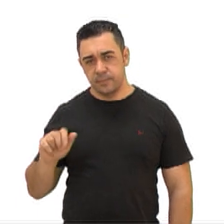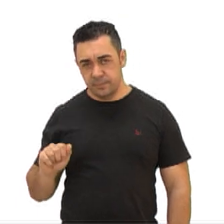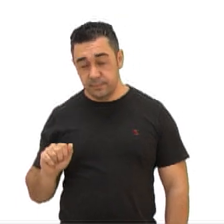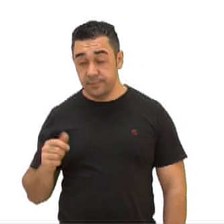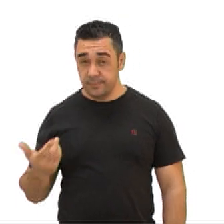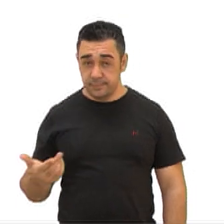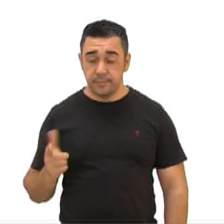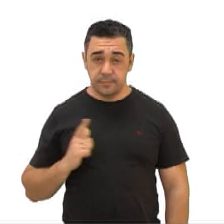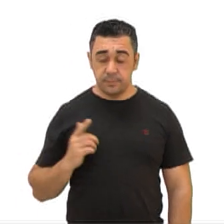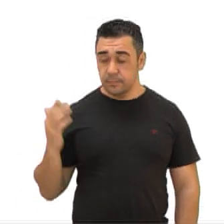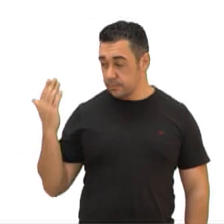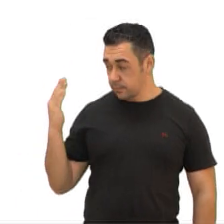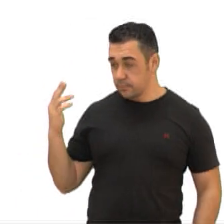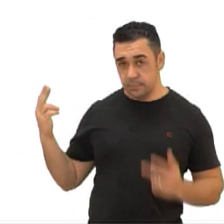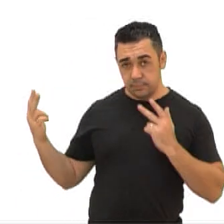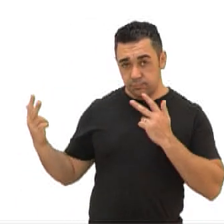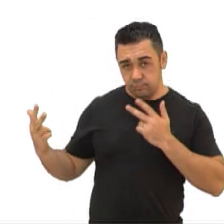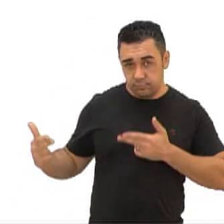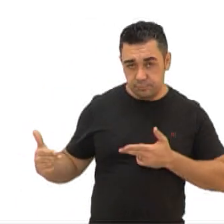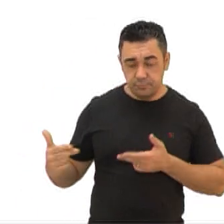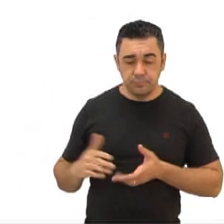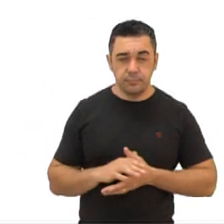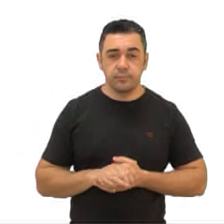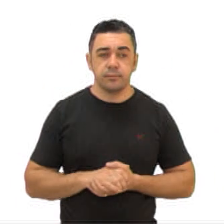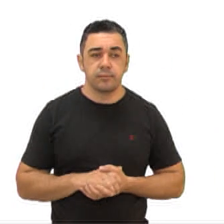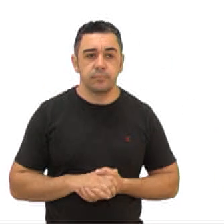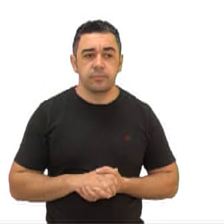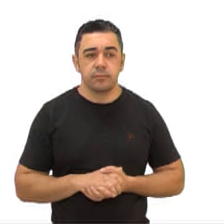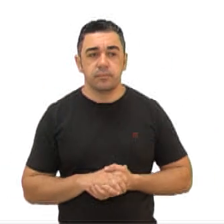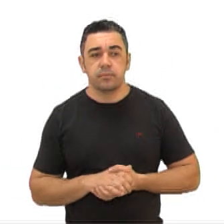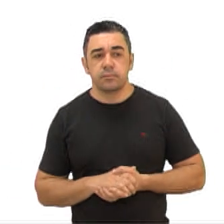reflexiva é quando os valores dos dois membros são iguais.